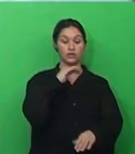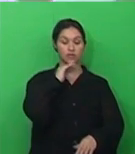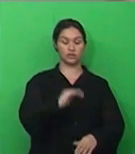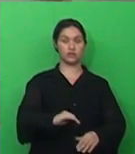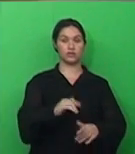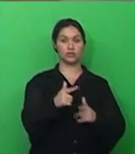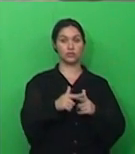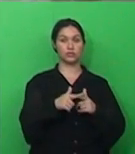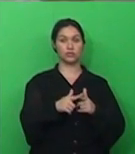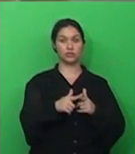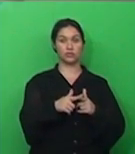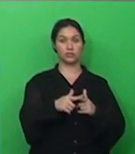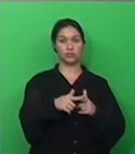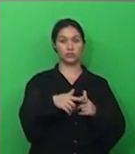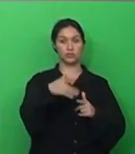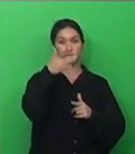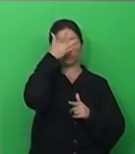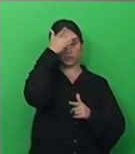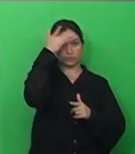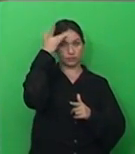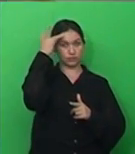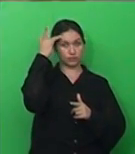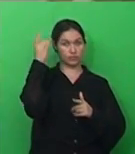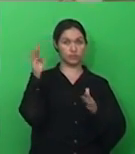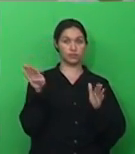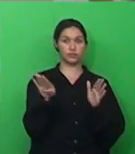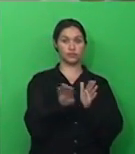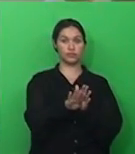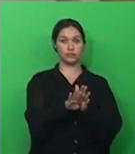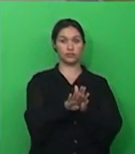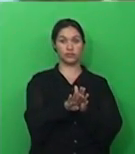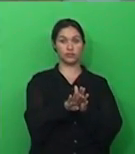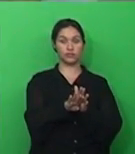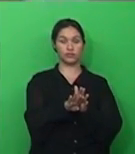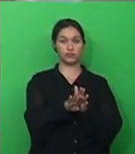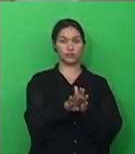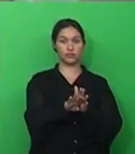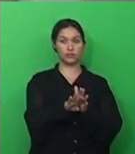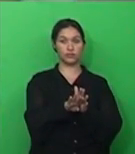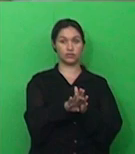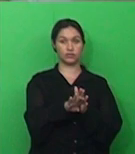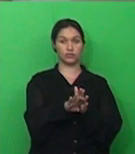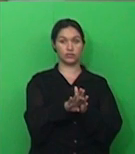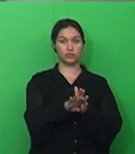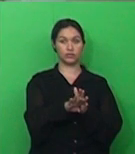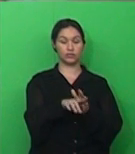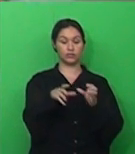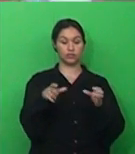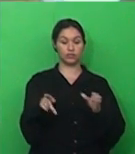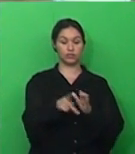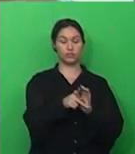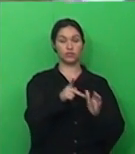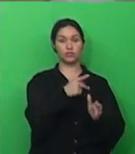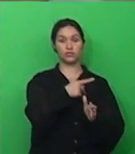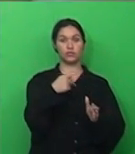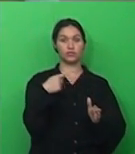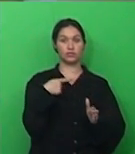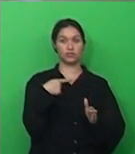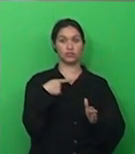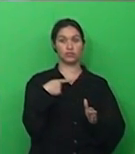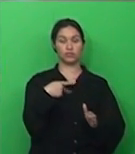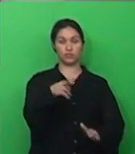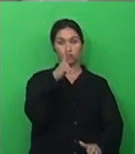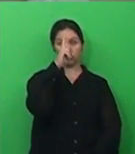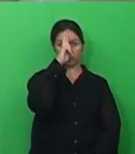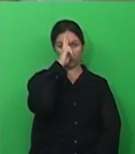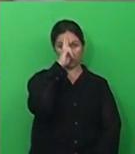ao posto ao meio-dia, pelo menos vai ao meio-dia e fica aguardando a vez, mas não fica pelo menos o posto está